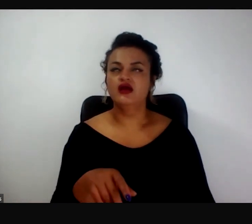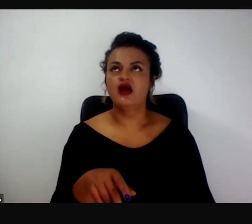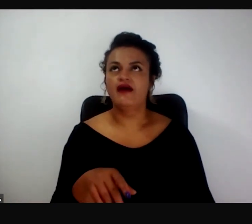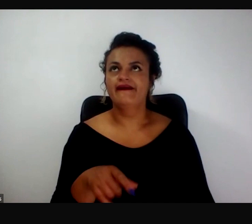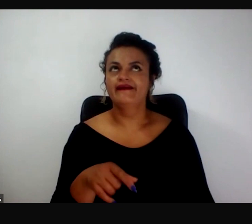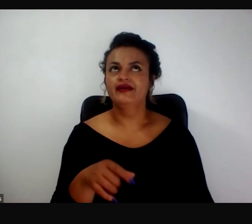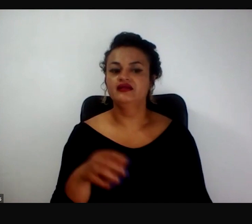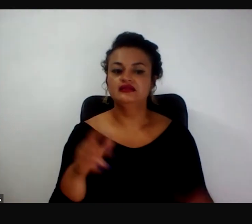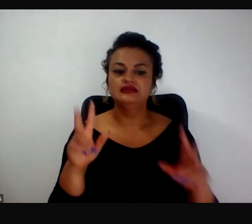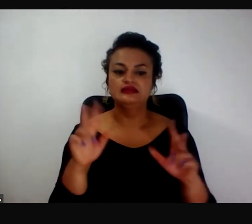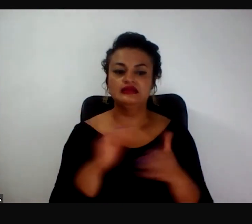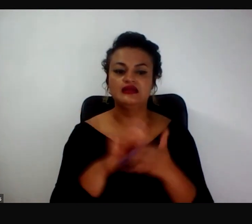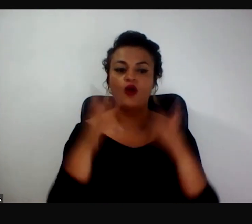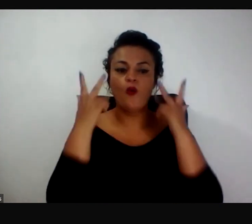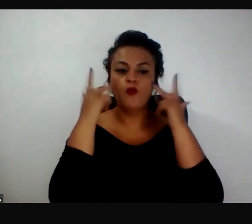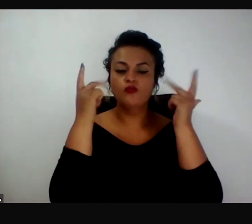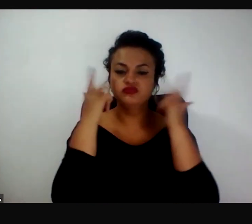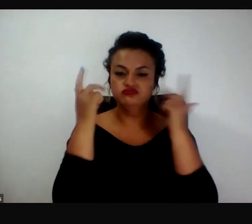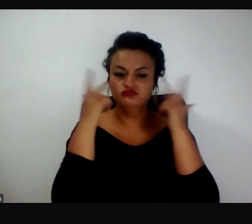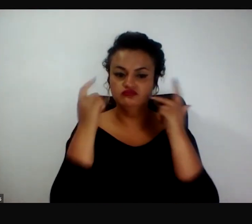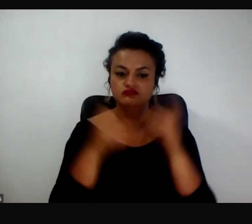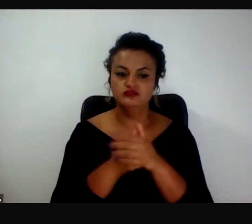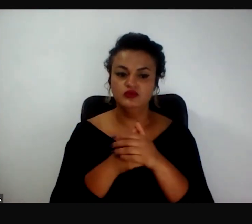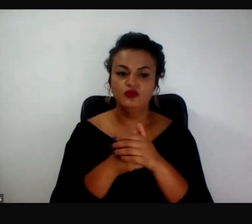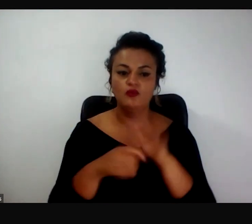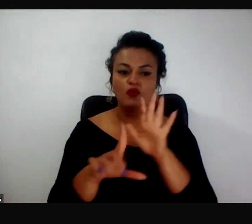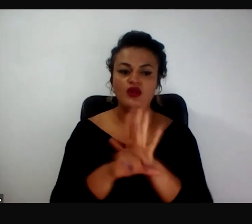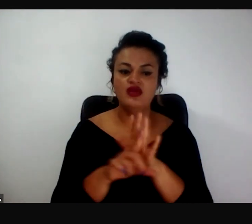sentido estricto como lei formal,